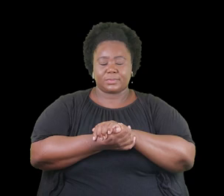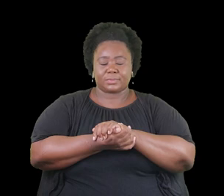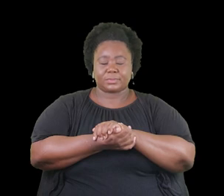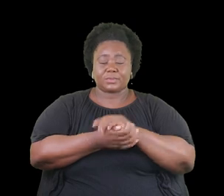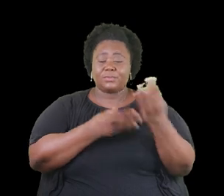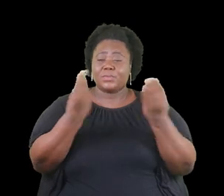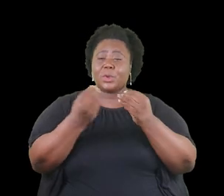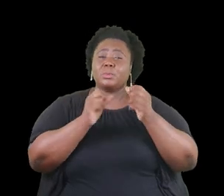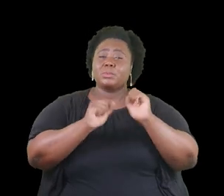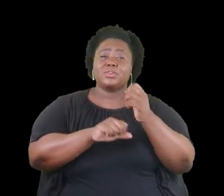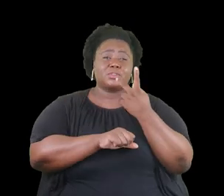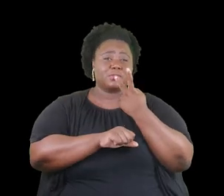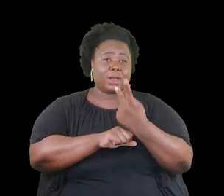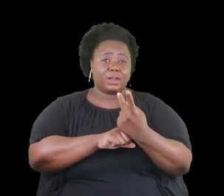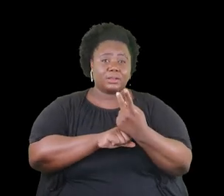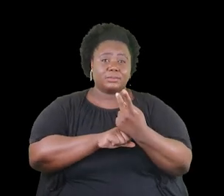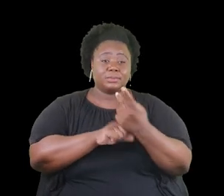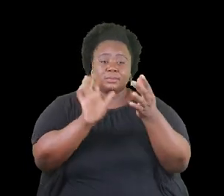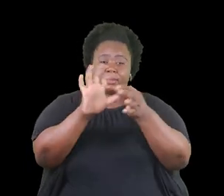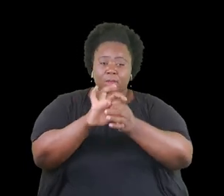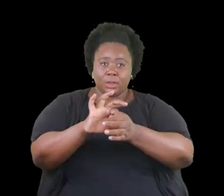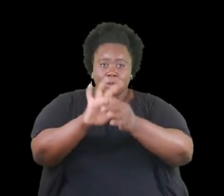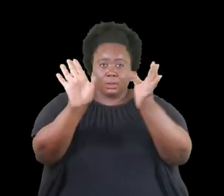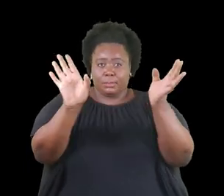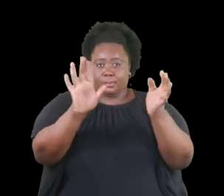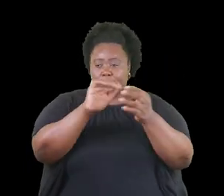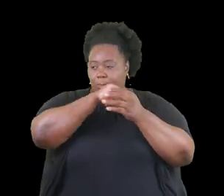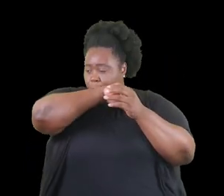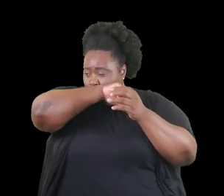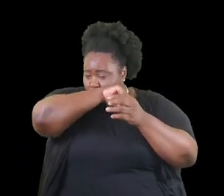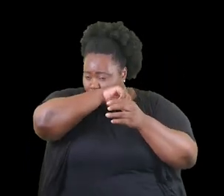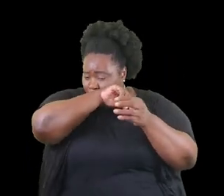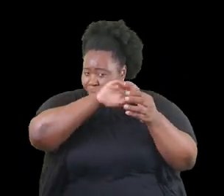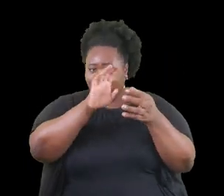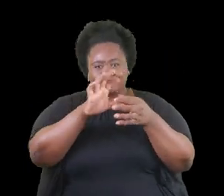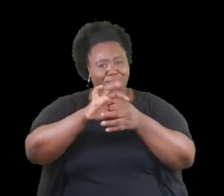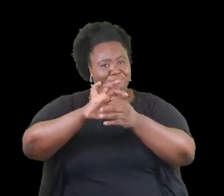Como podemos falar de uma independência concreta?